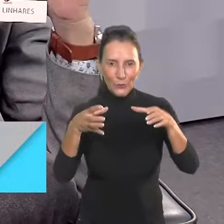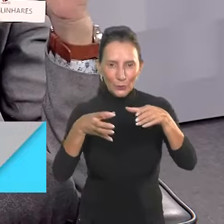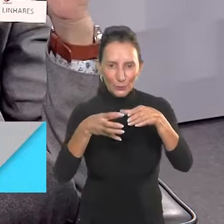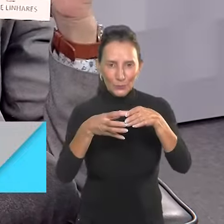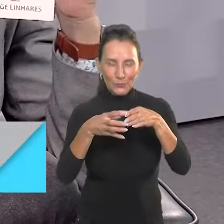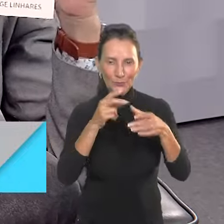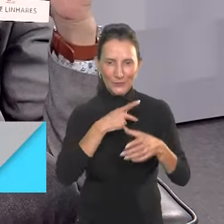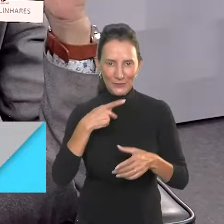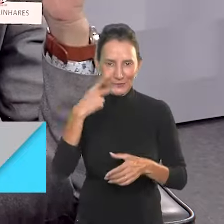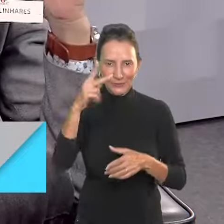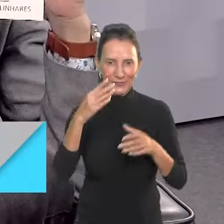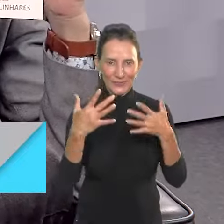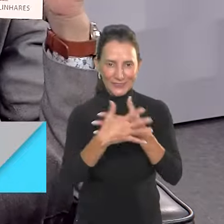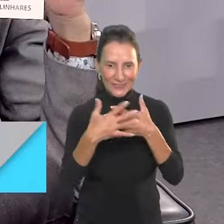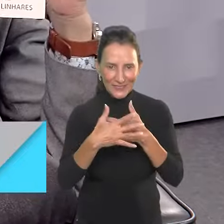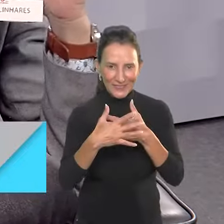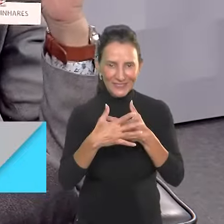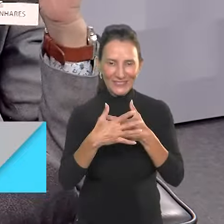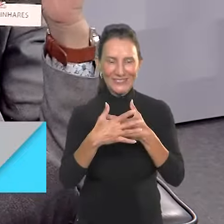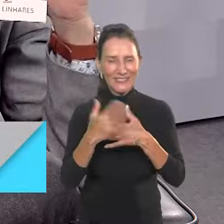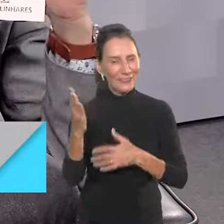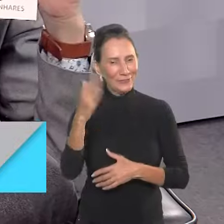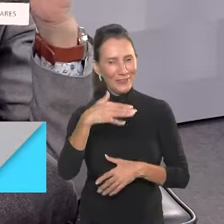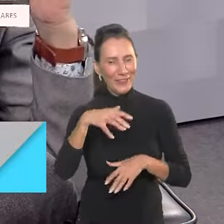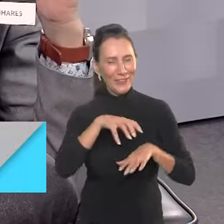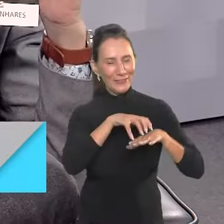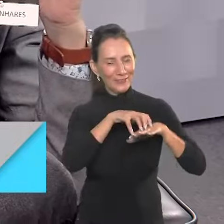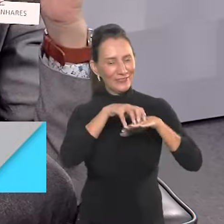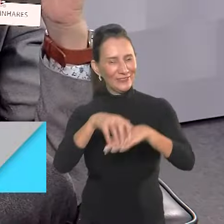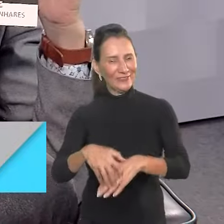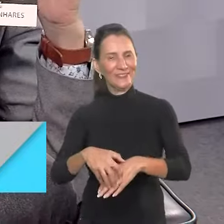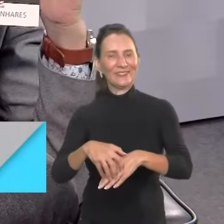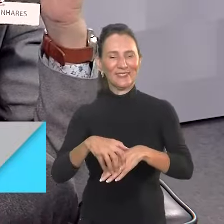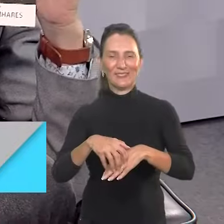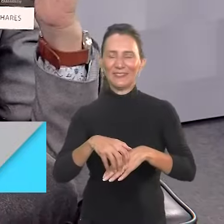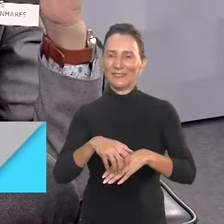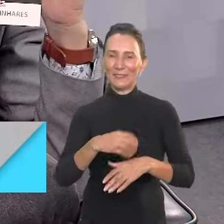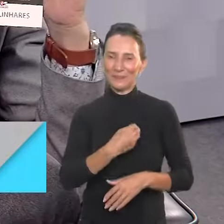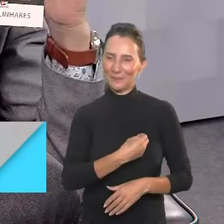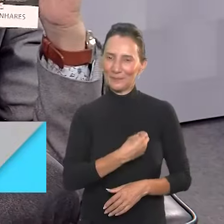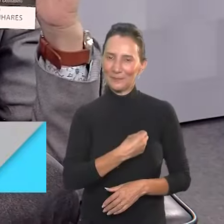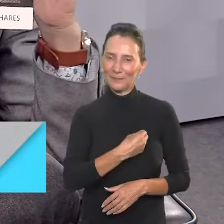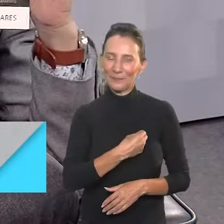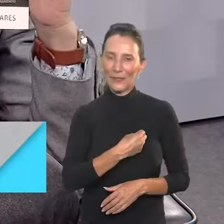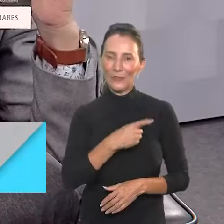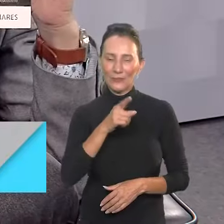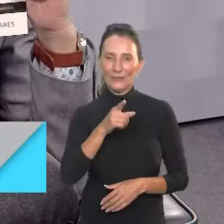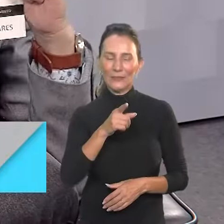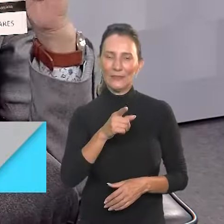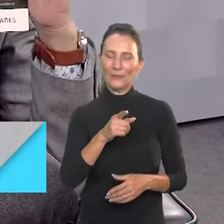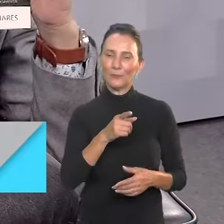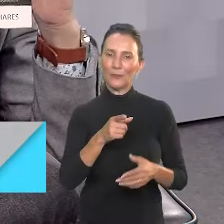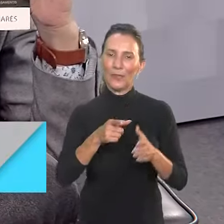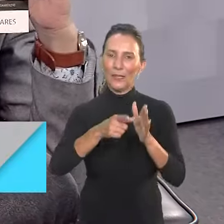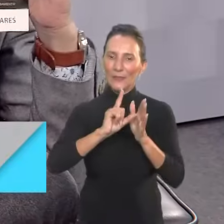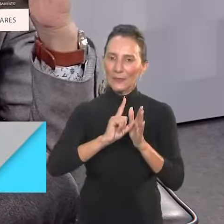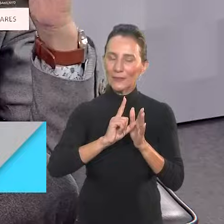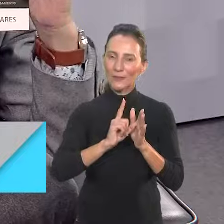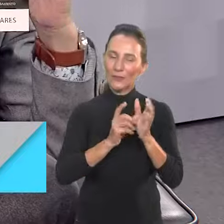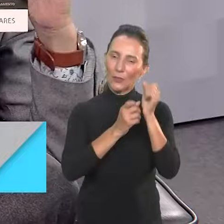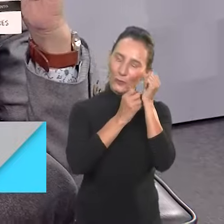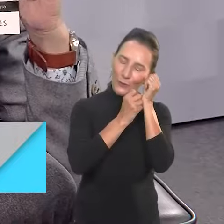venha, faça aí uma caravana, venham uma noite antes, amanhecem aqui, dorme